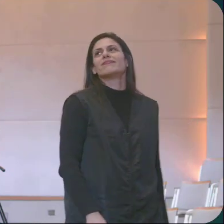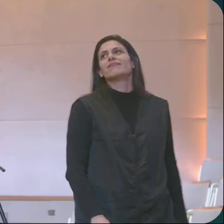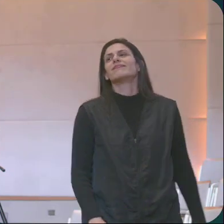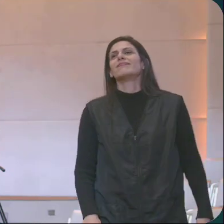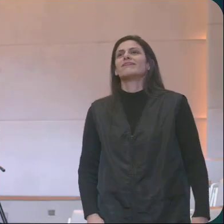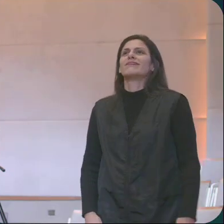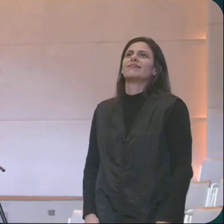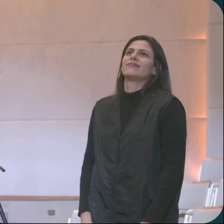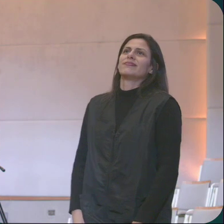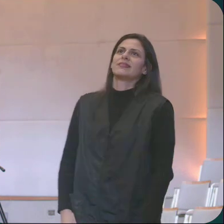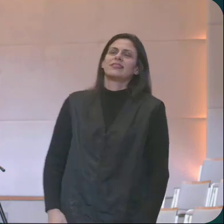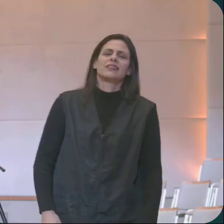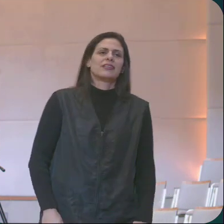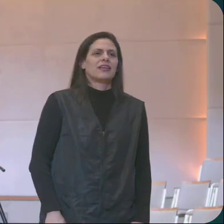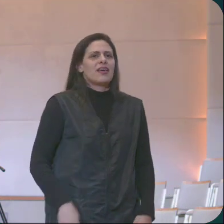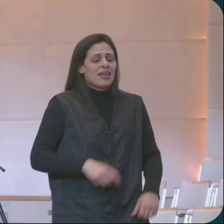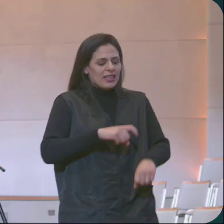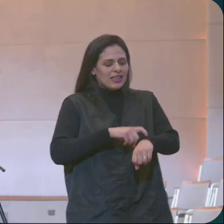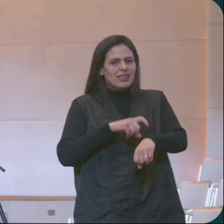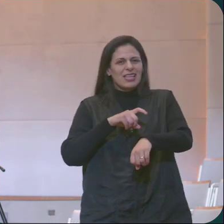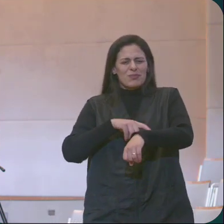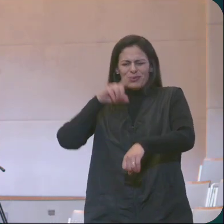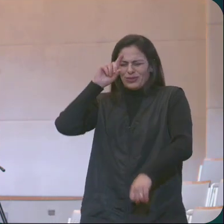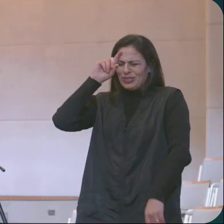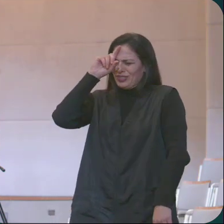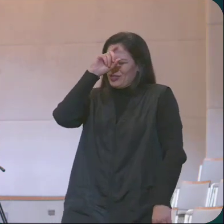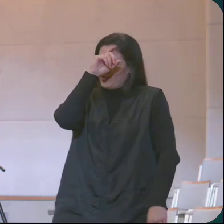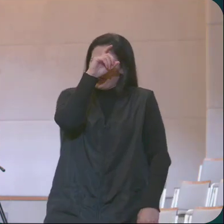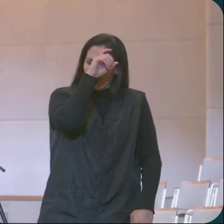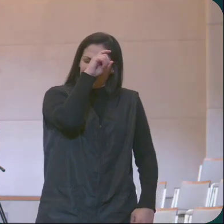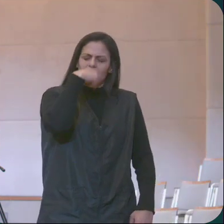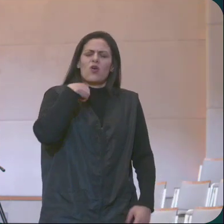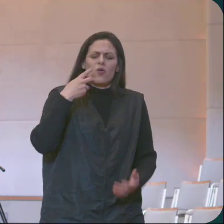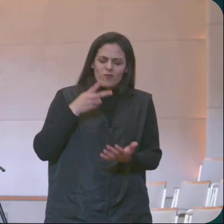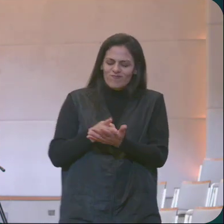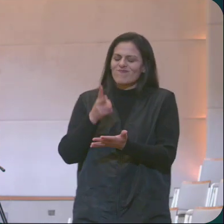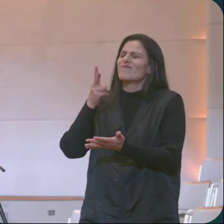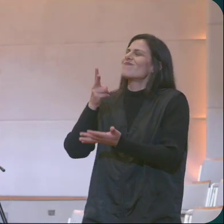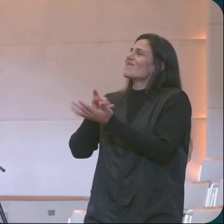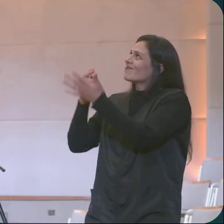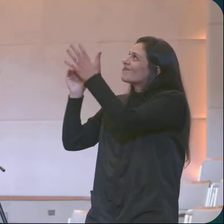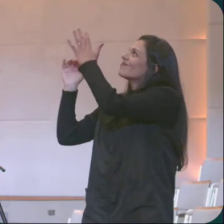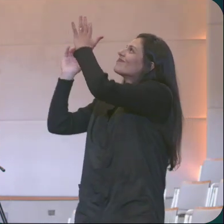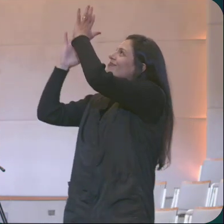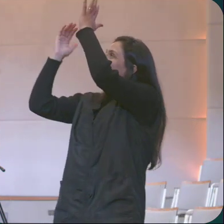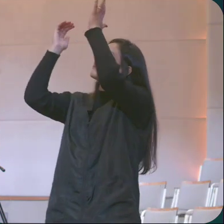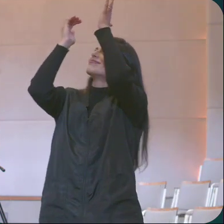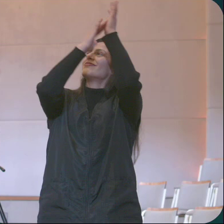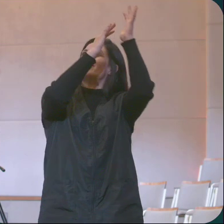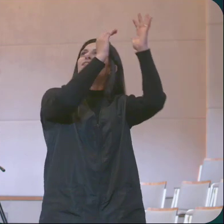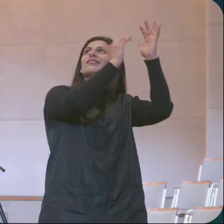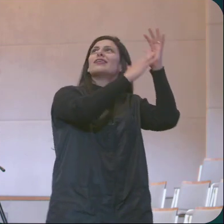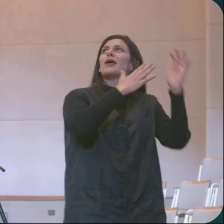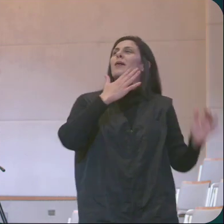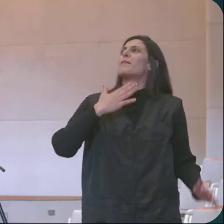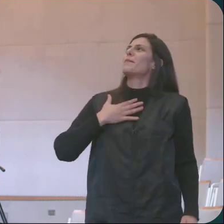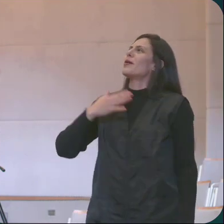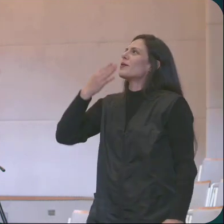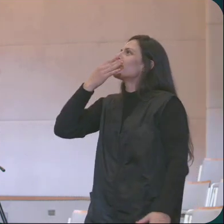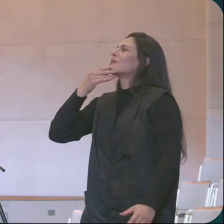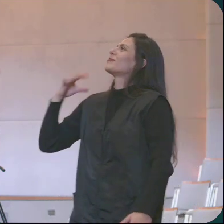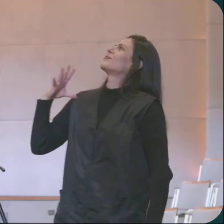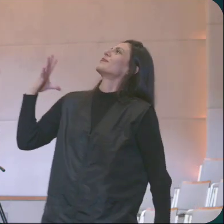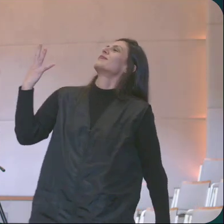Deus. Mesmo na dor louvarei meu Salvador e meu Rei.